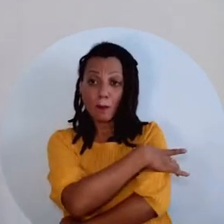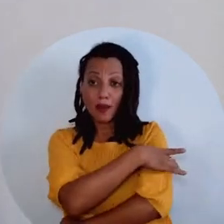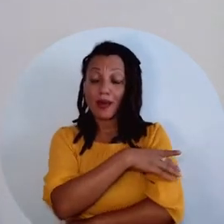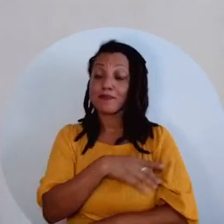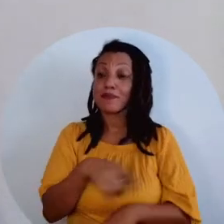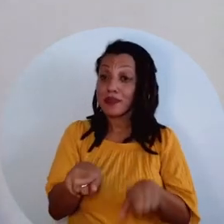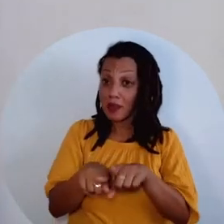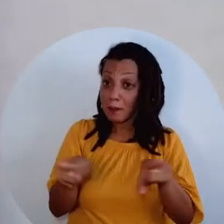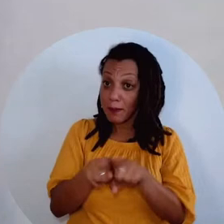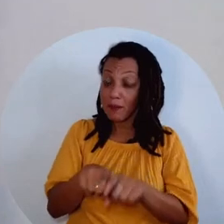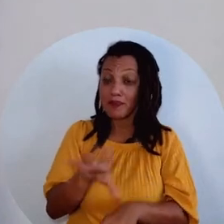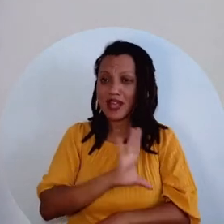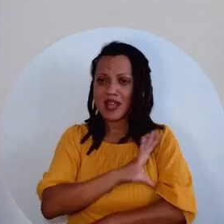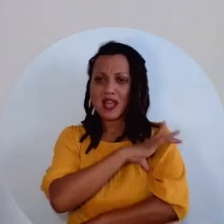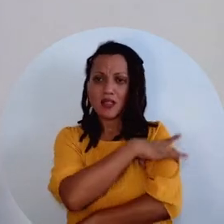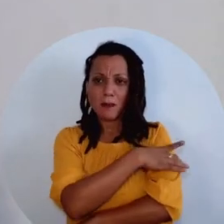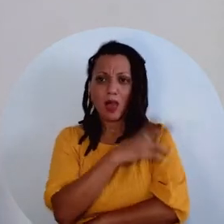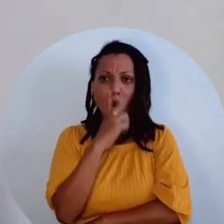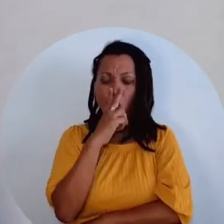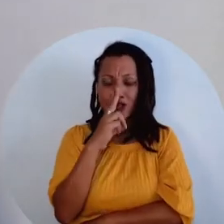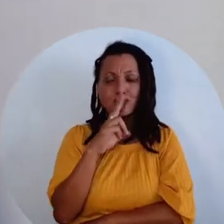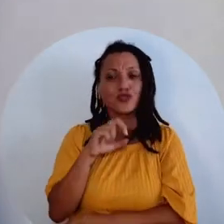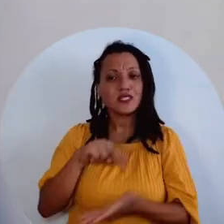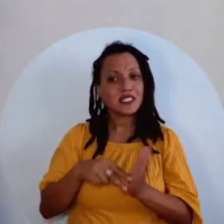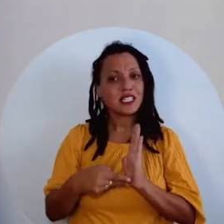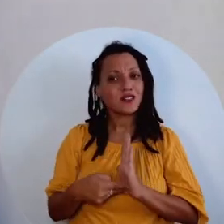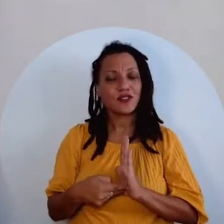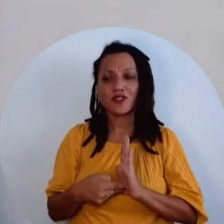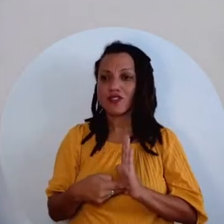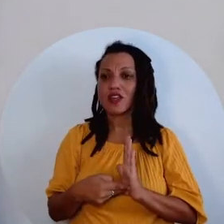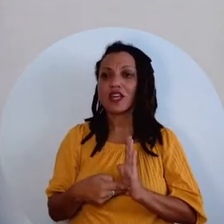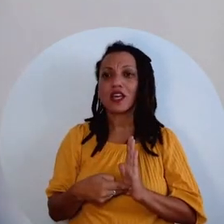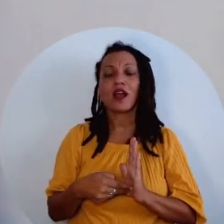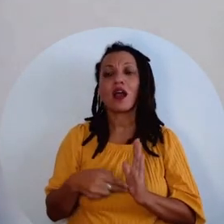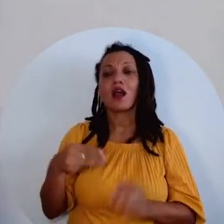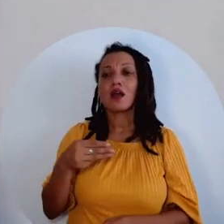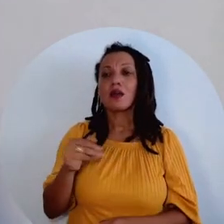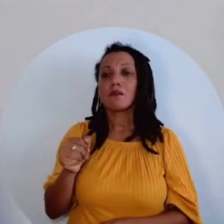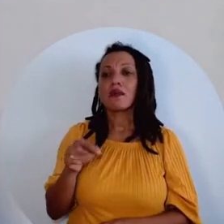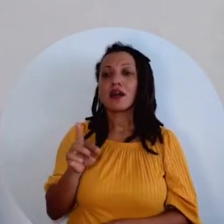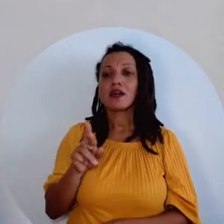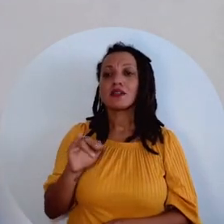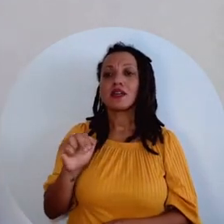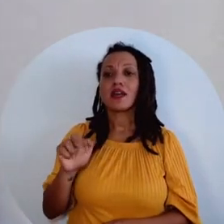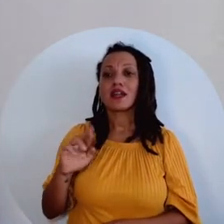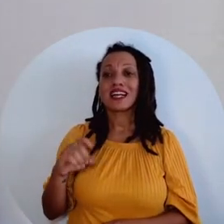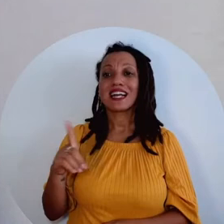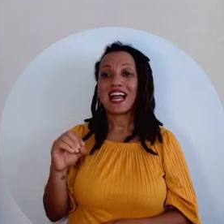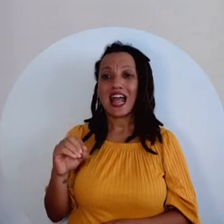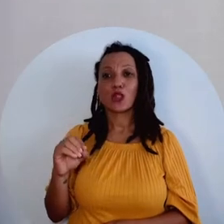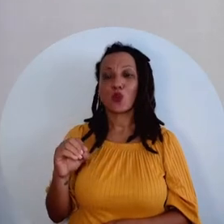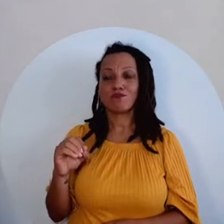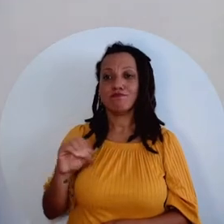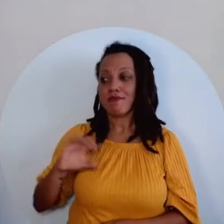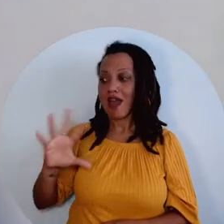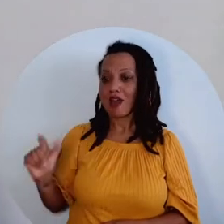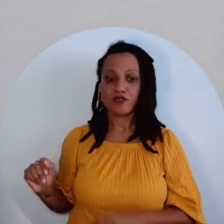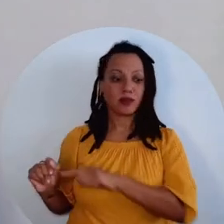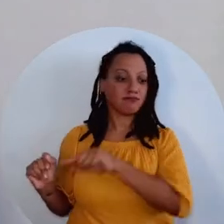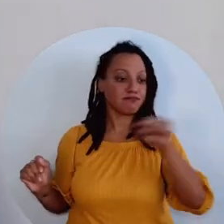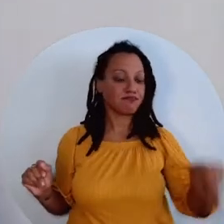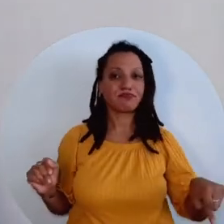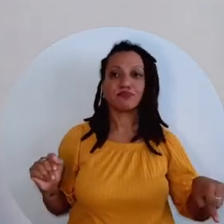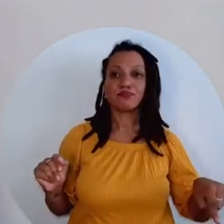candomblé, né? E assim, o candomblé, eu acho que ele é a materialização do matriarcado concreto aqui na